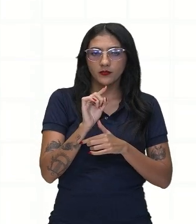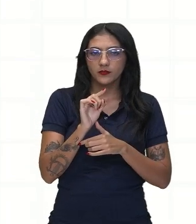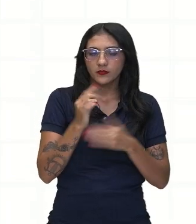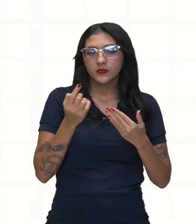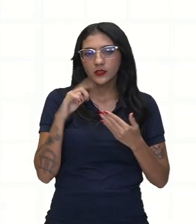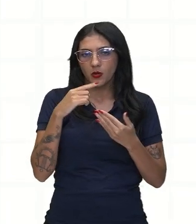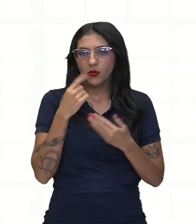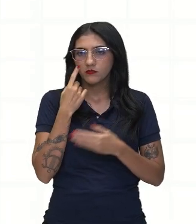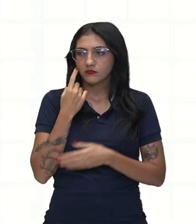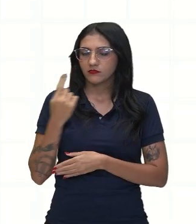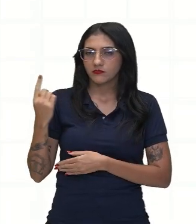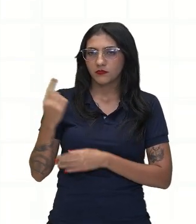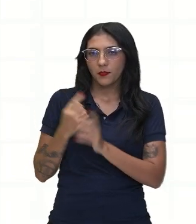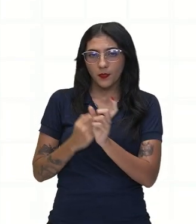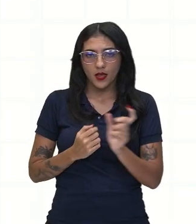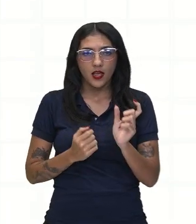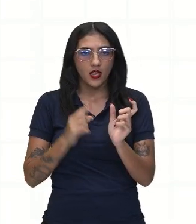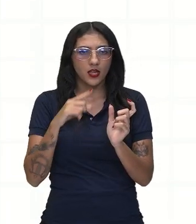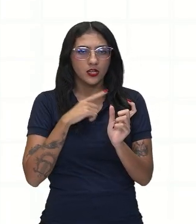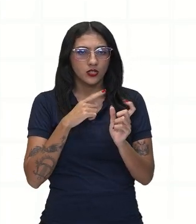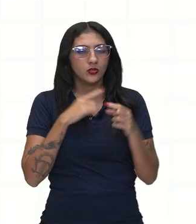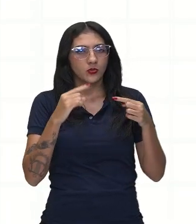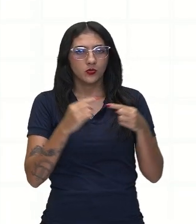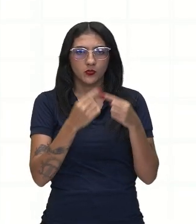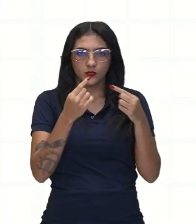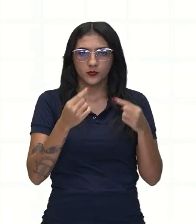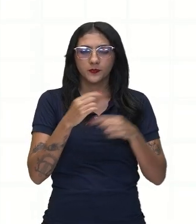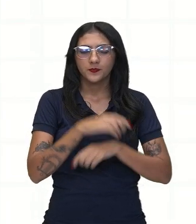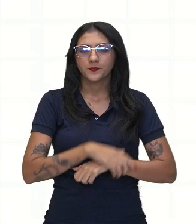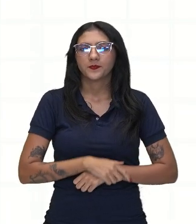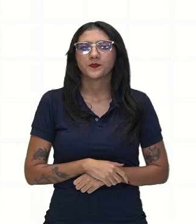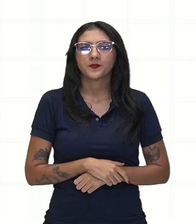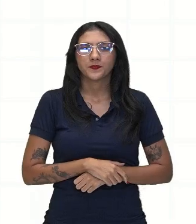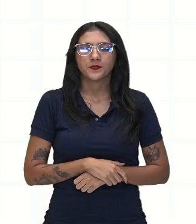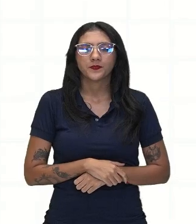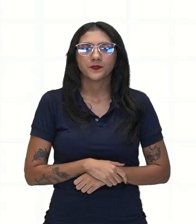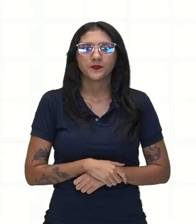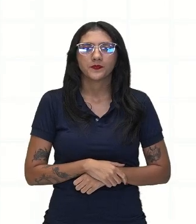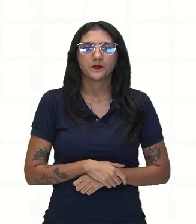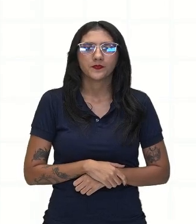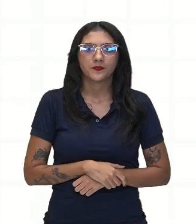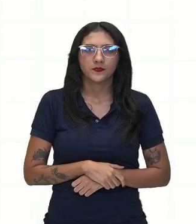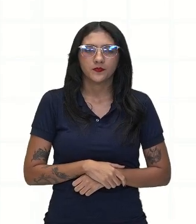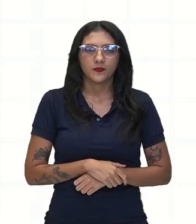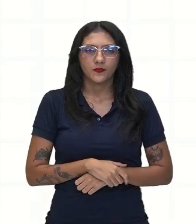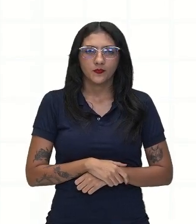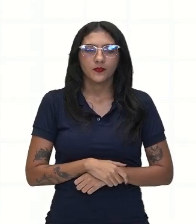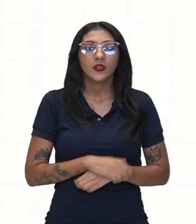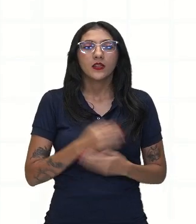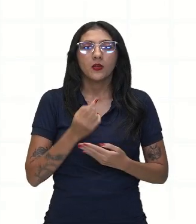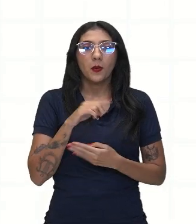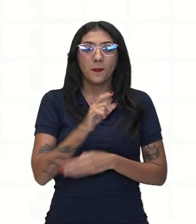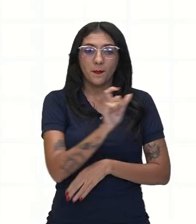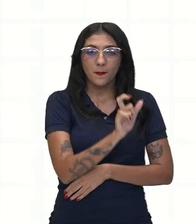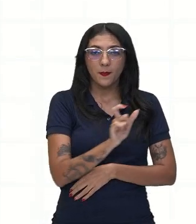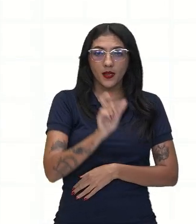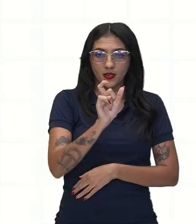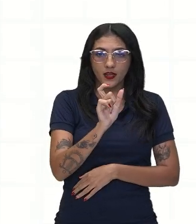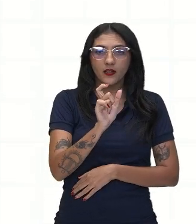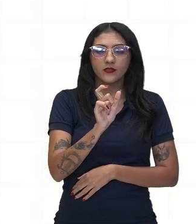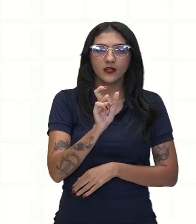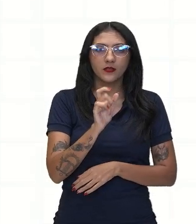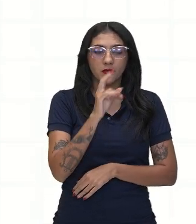ser uma oxítona e vai ser acentuada, tá bom? Nesse caso, a sílaba tônica é